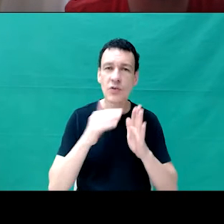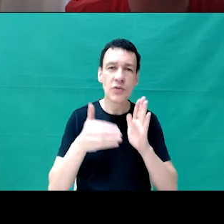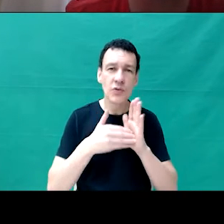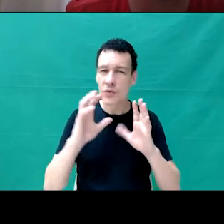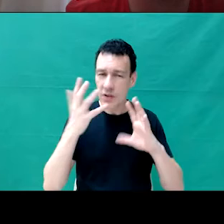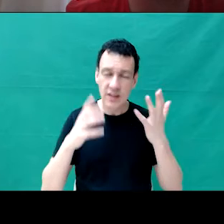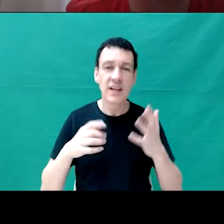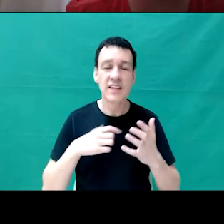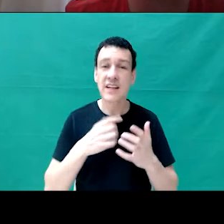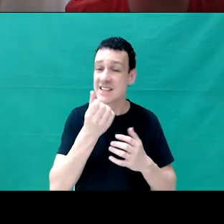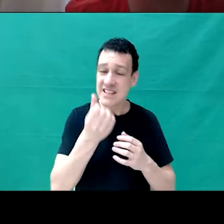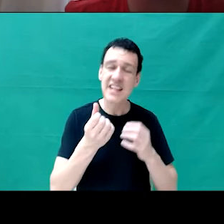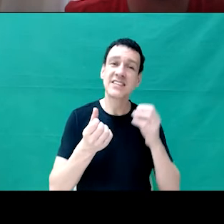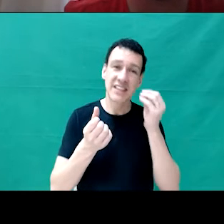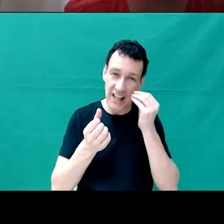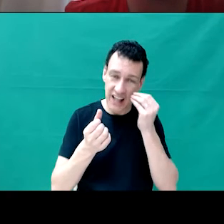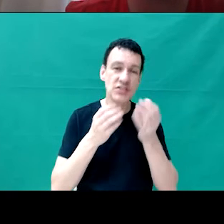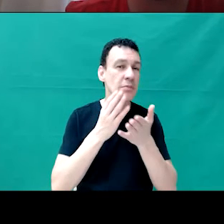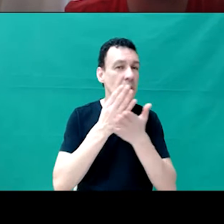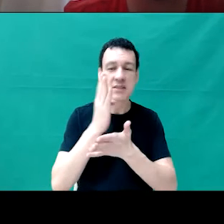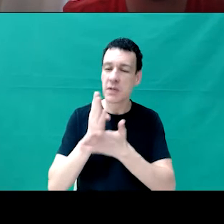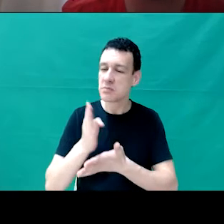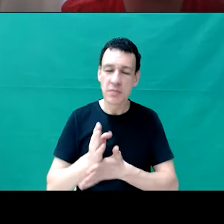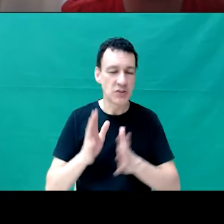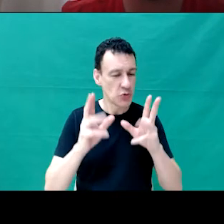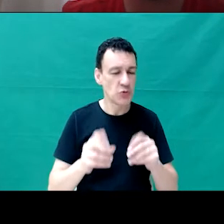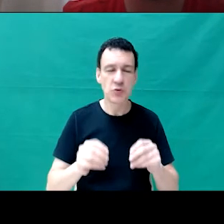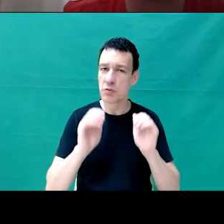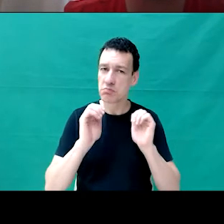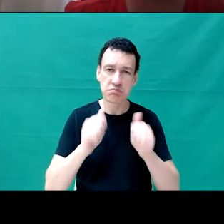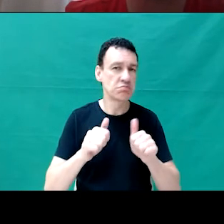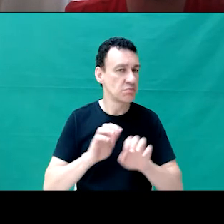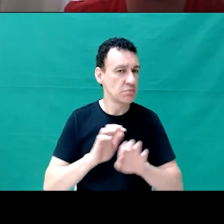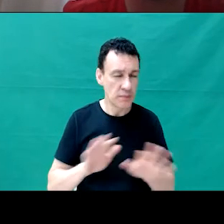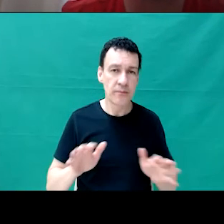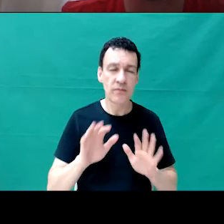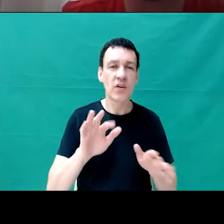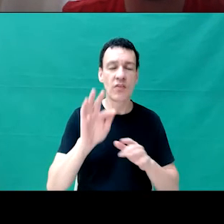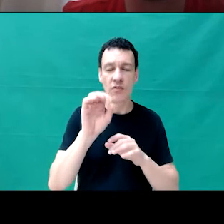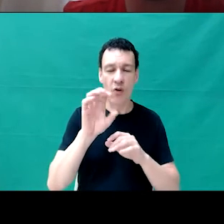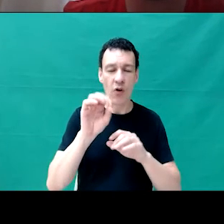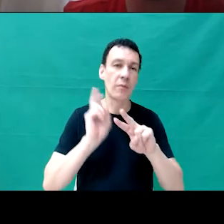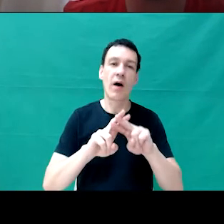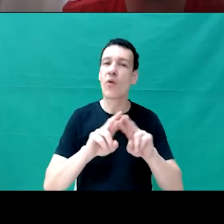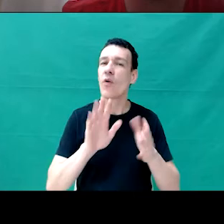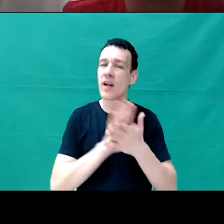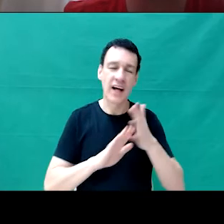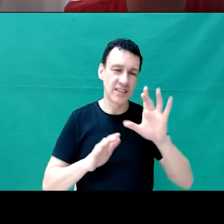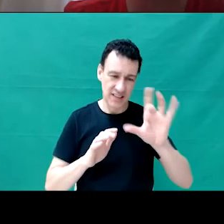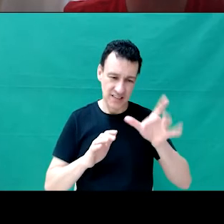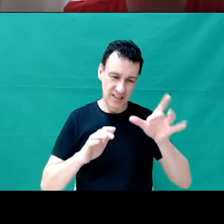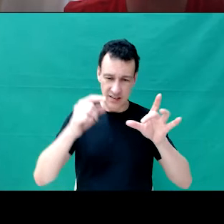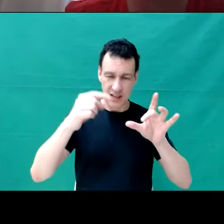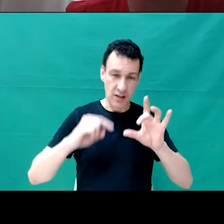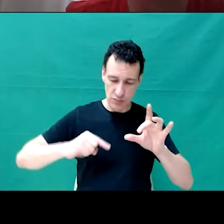6 testes, os 6 testes passaram, né, não teve o foco não ficou travado na tabulação, nem no Shift Tab, a